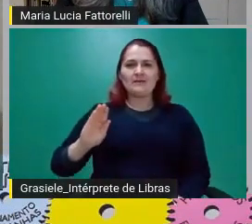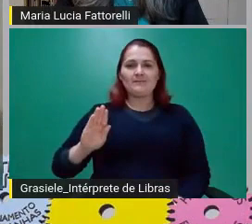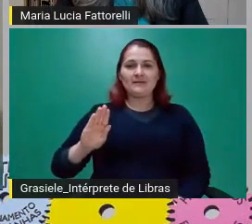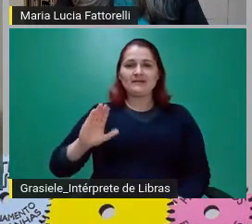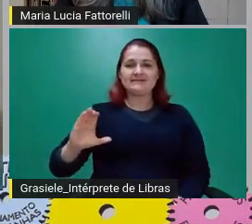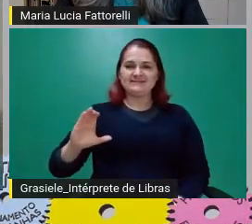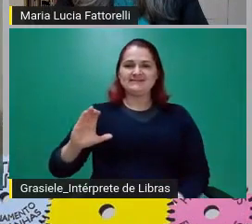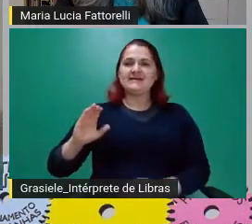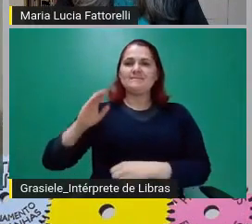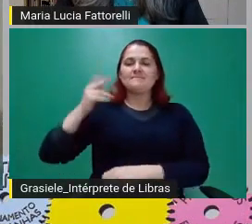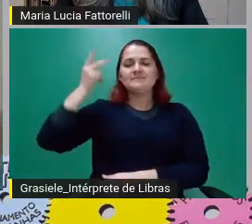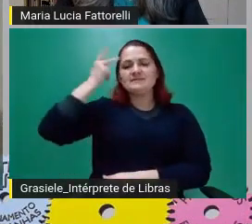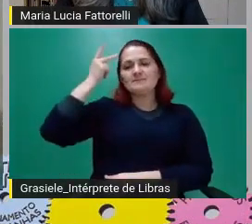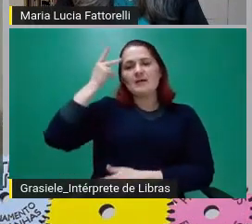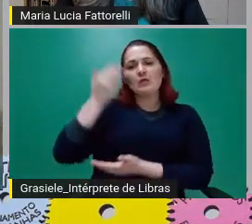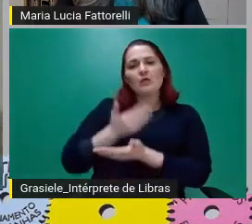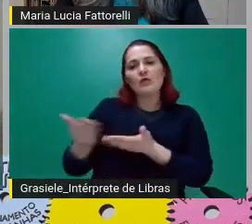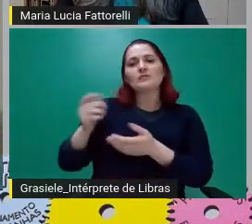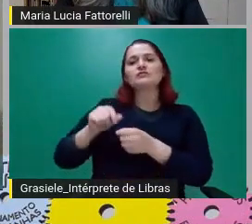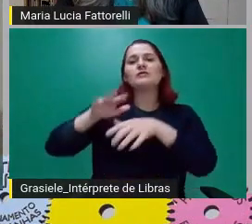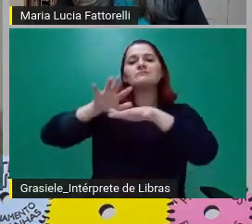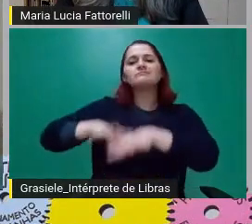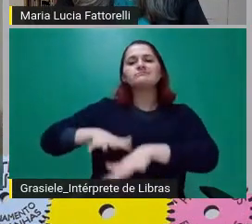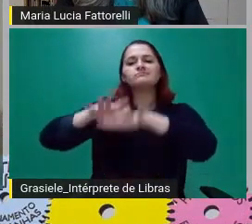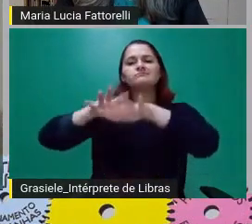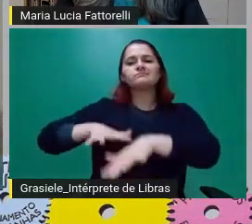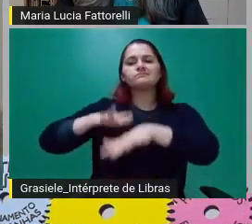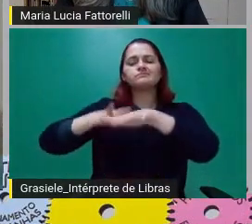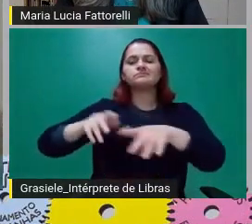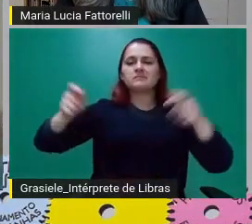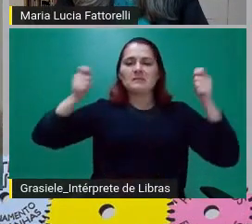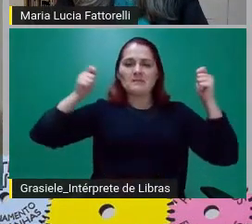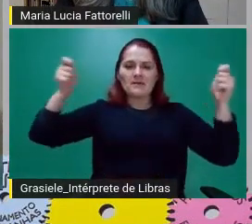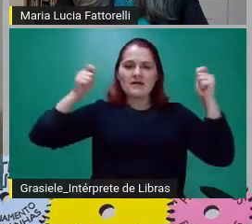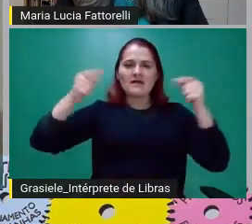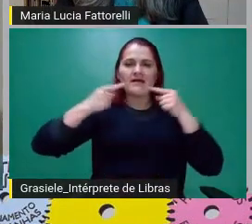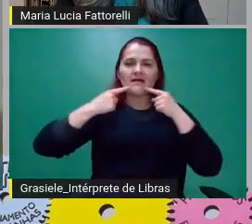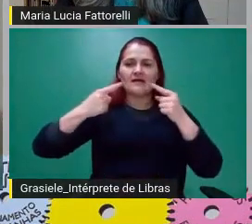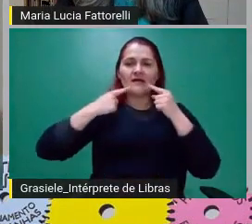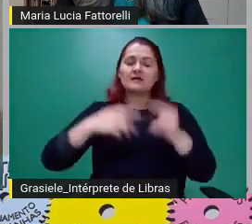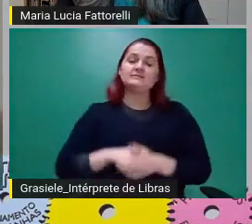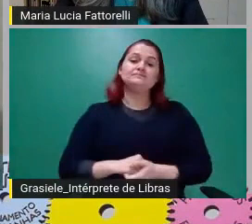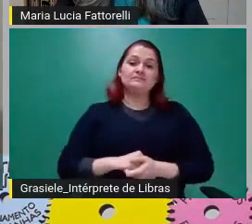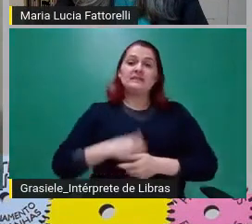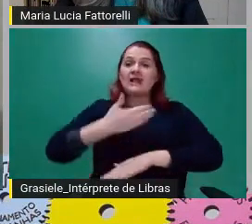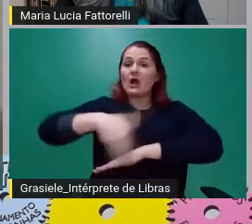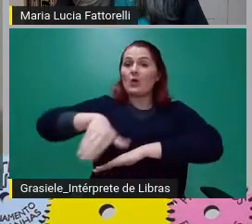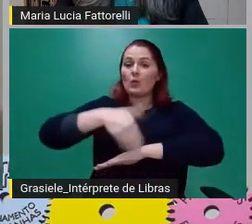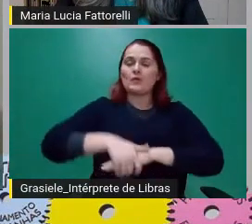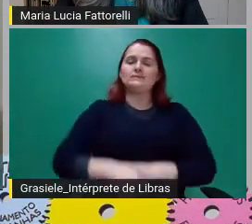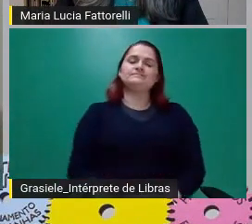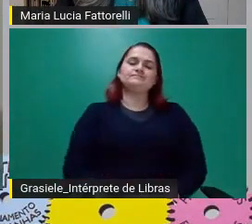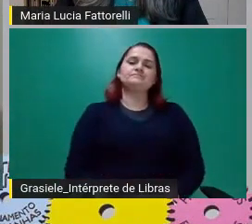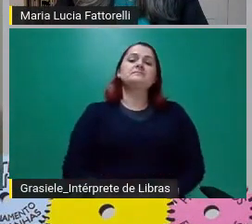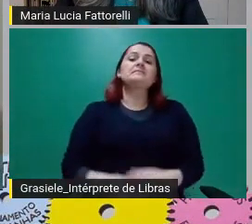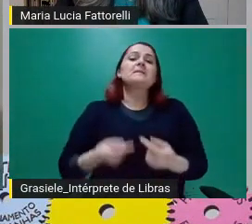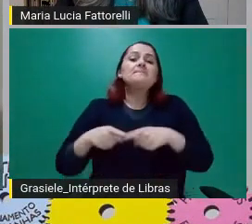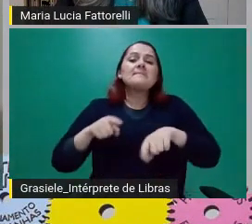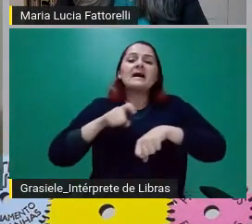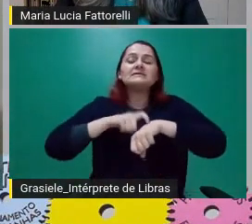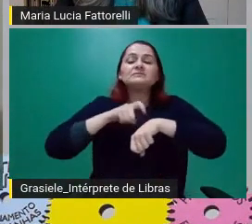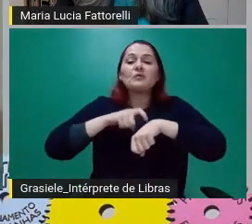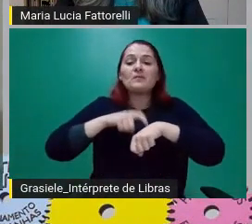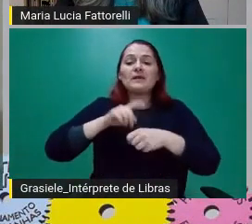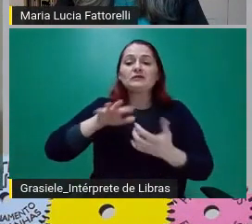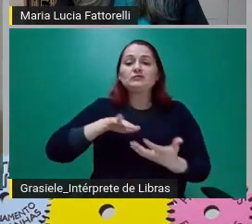público financiasse as políticas públicas. Só que, nesse momento, aqui no Brasil, no mundo, o